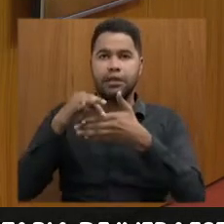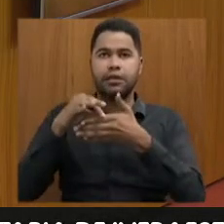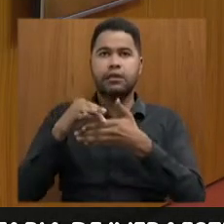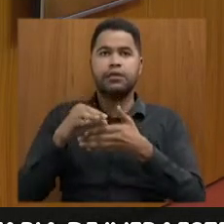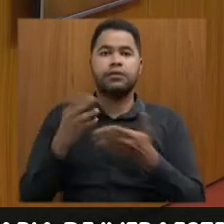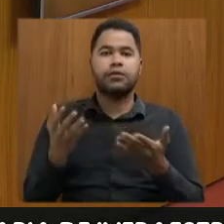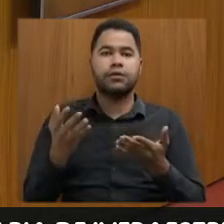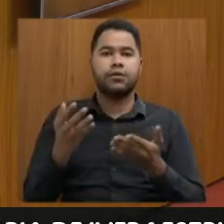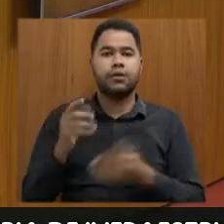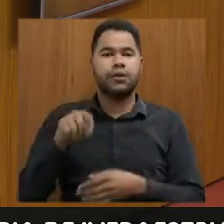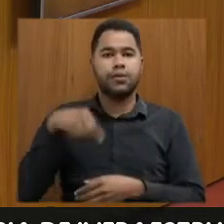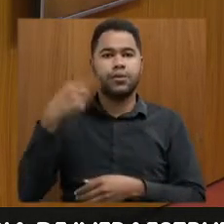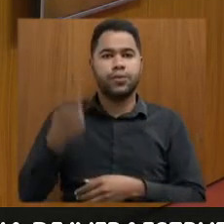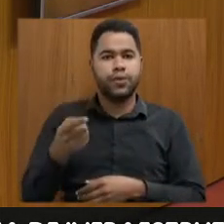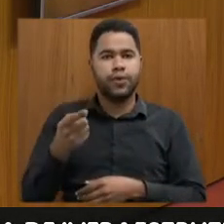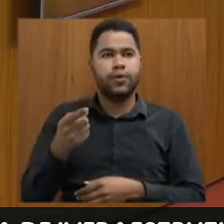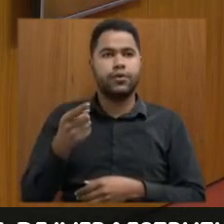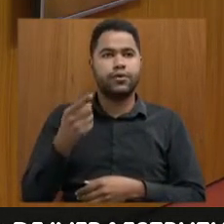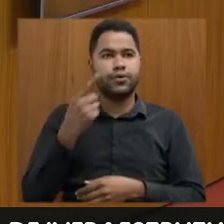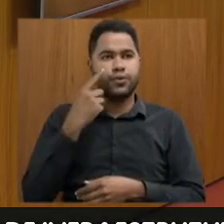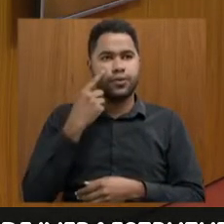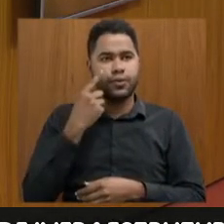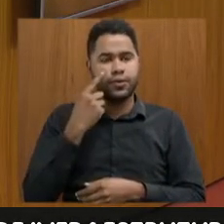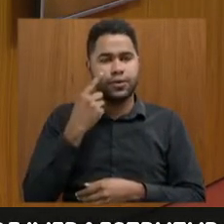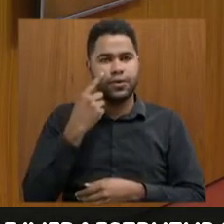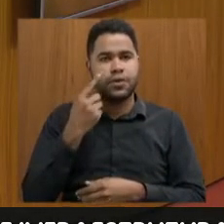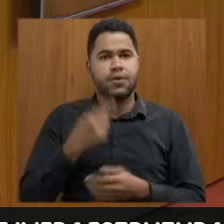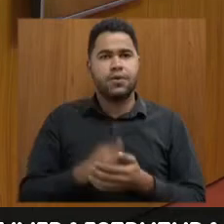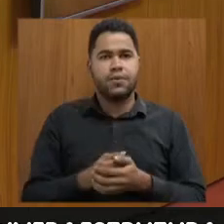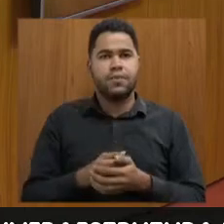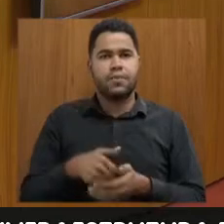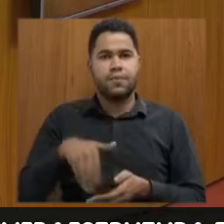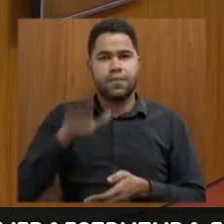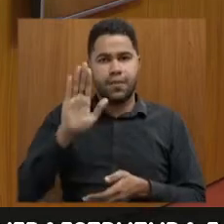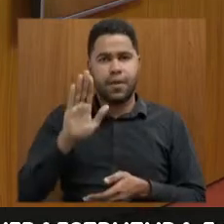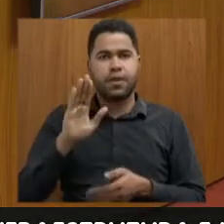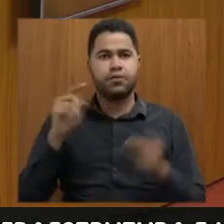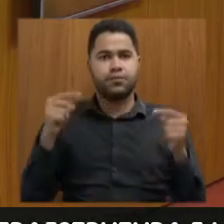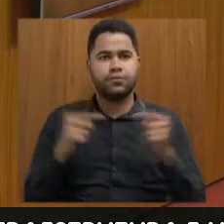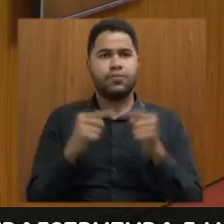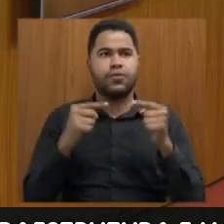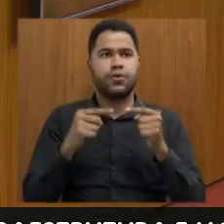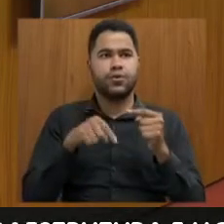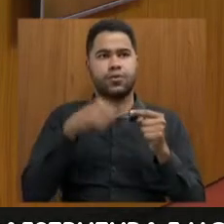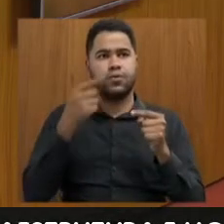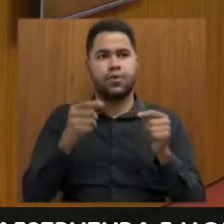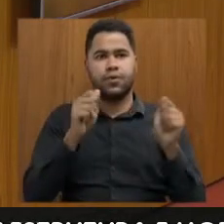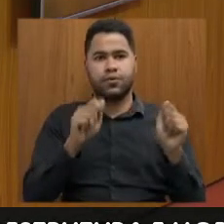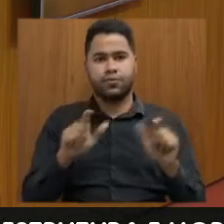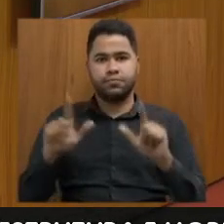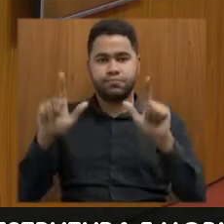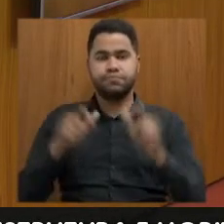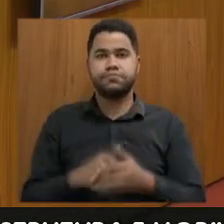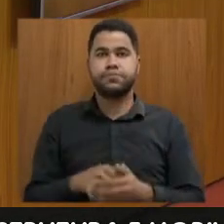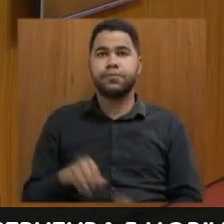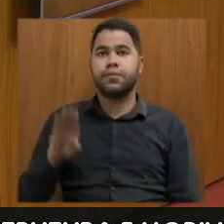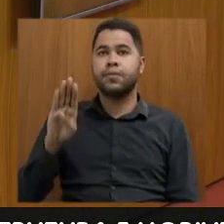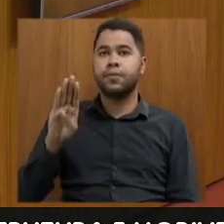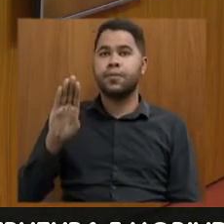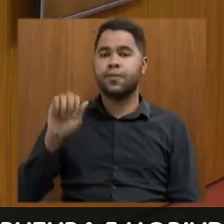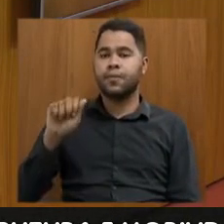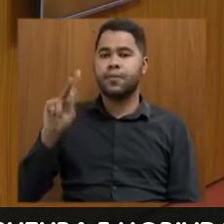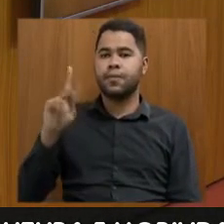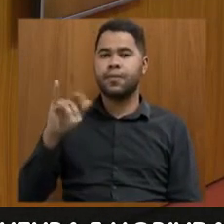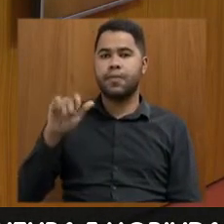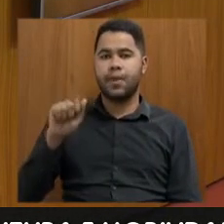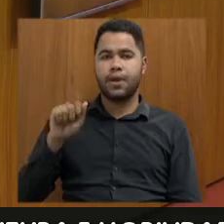puder ter uma próxima audiência em breve para que eu possa nos orientar mais sobre os próximos passos bahia-minas falamos